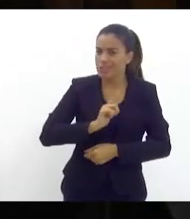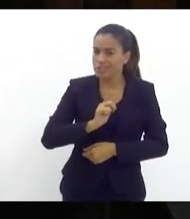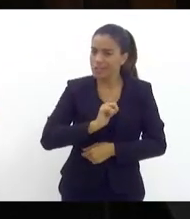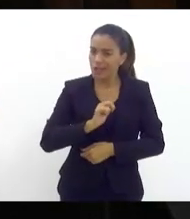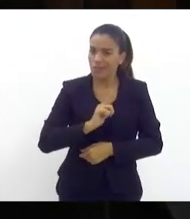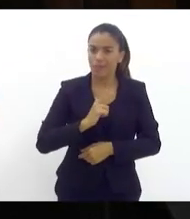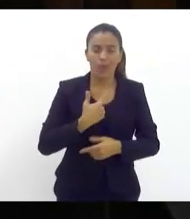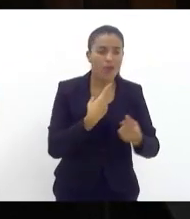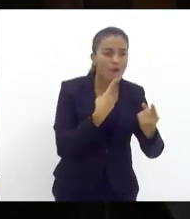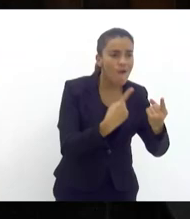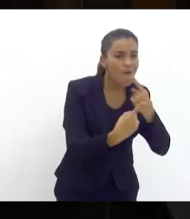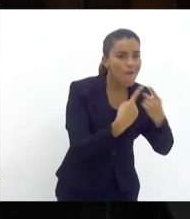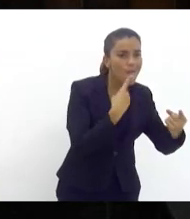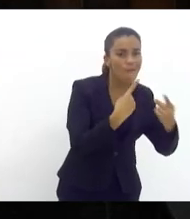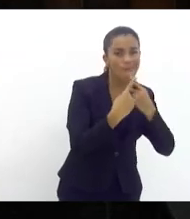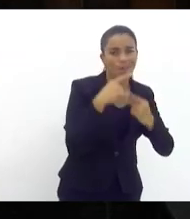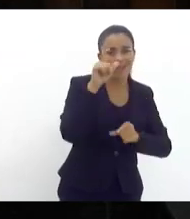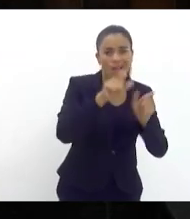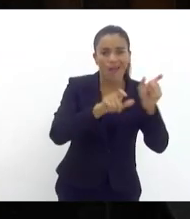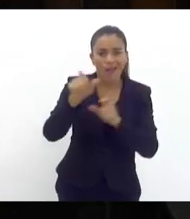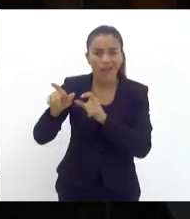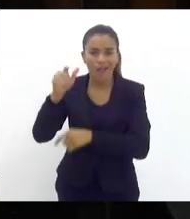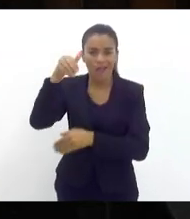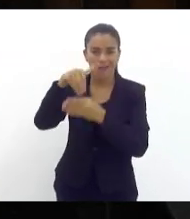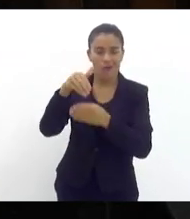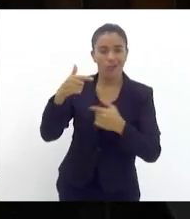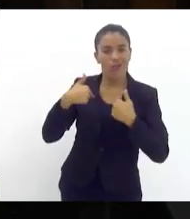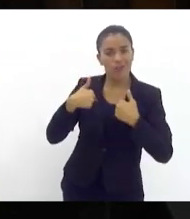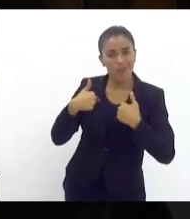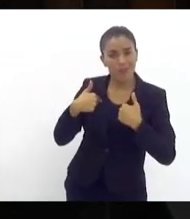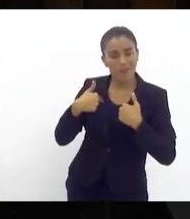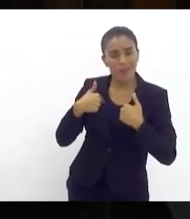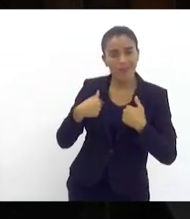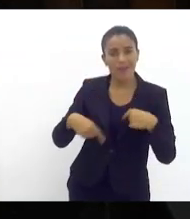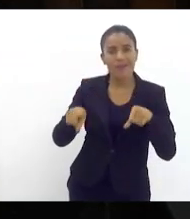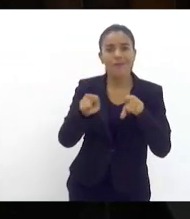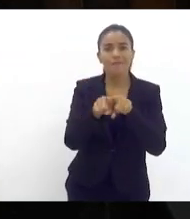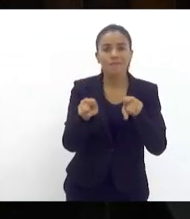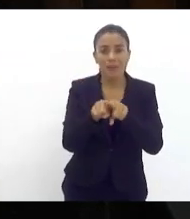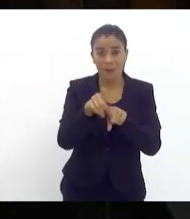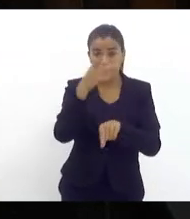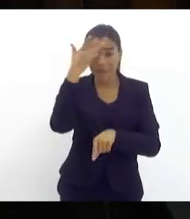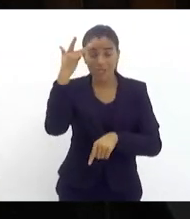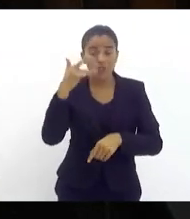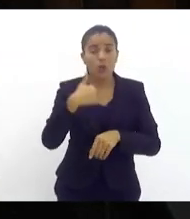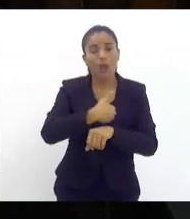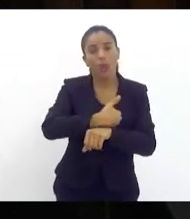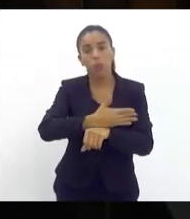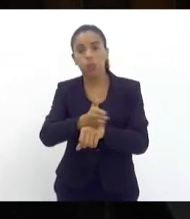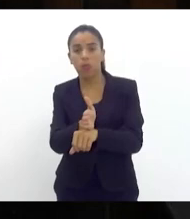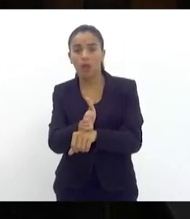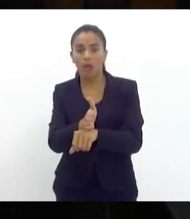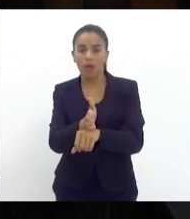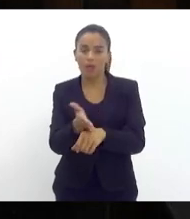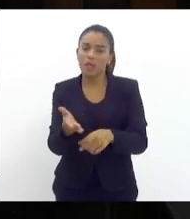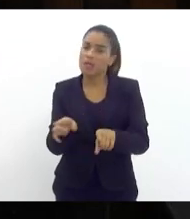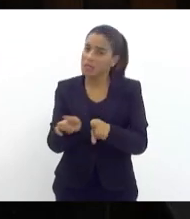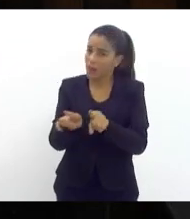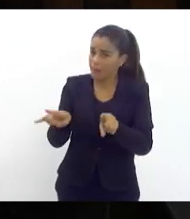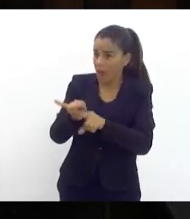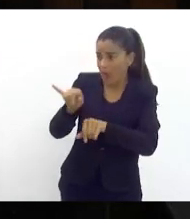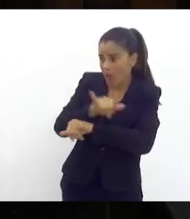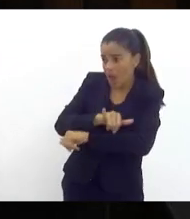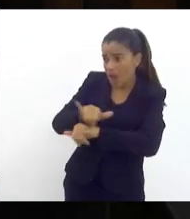nosso eleitor e às vezes ficamos aqui porque uma pessoa usa fora do tempo também Um Aviso